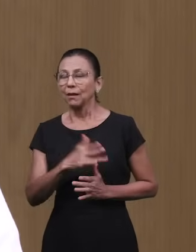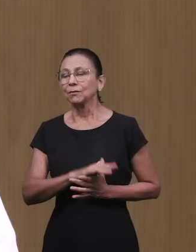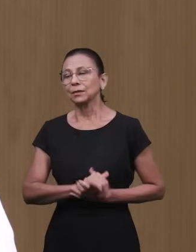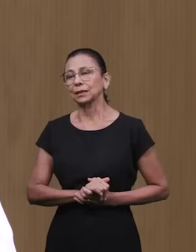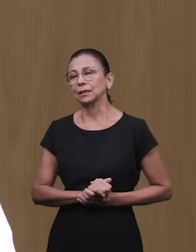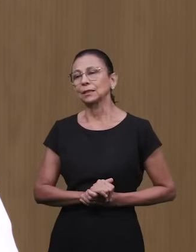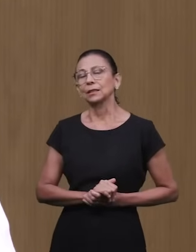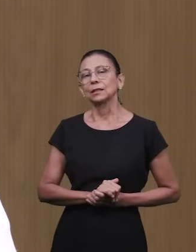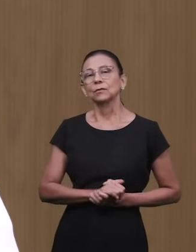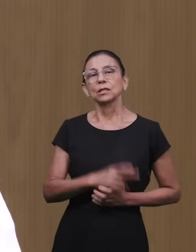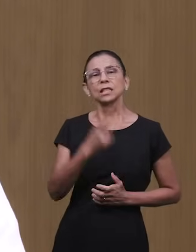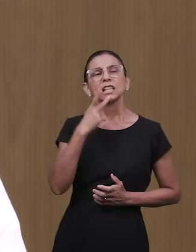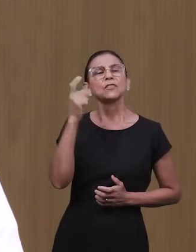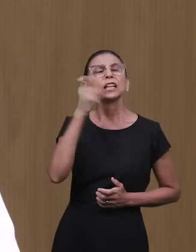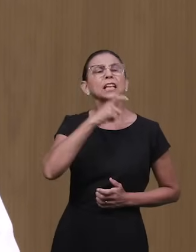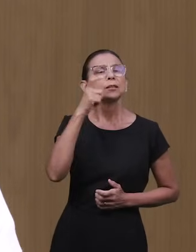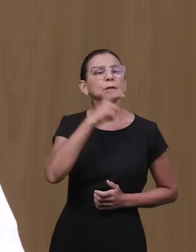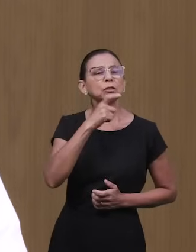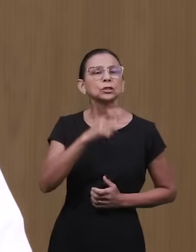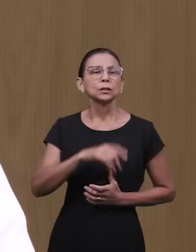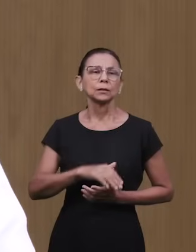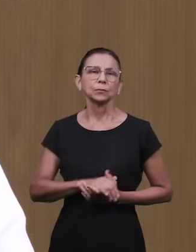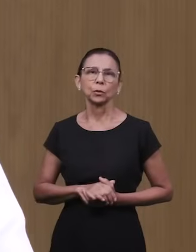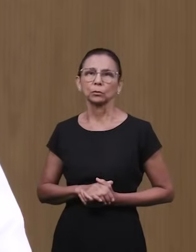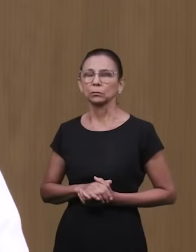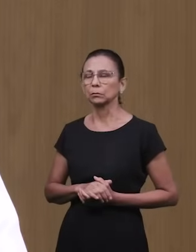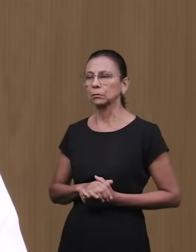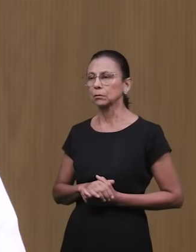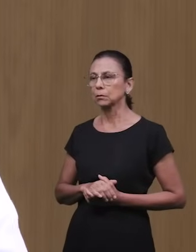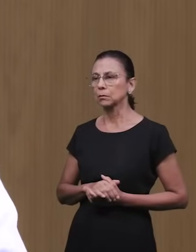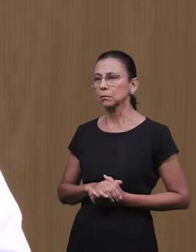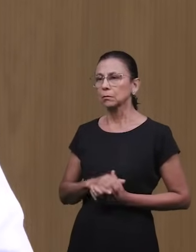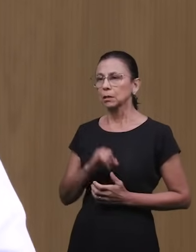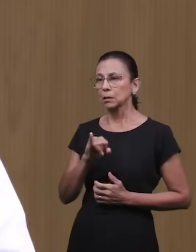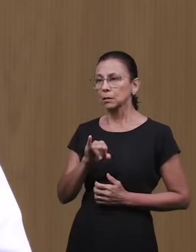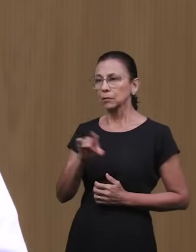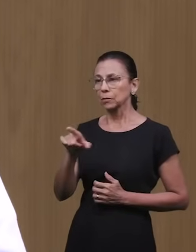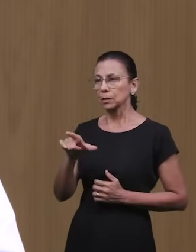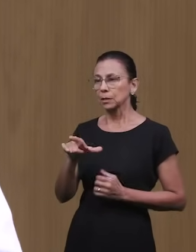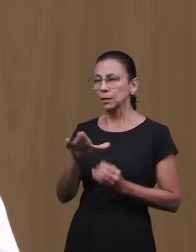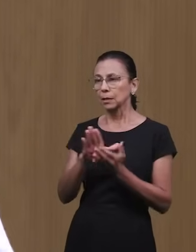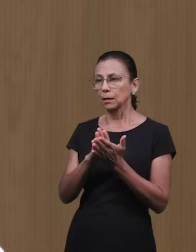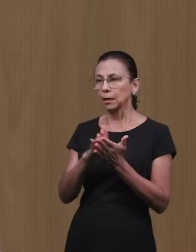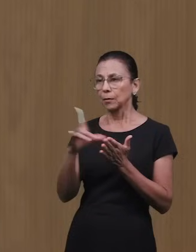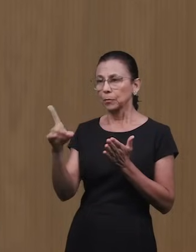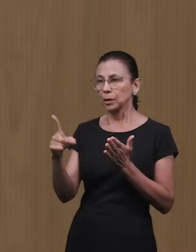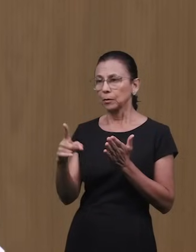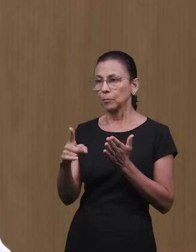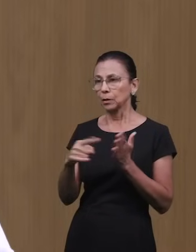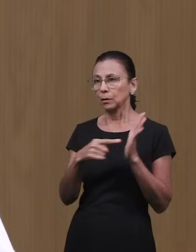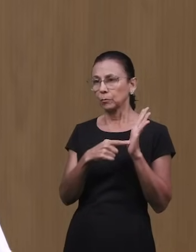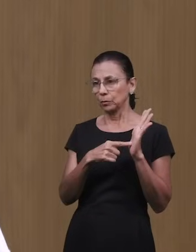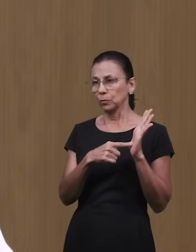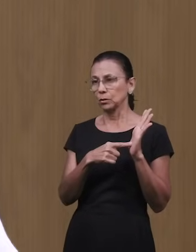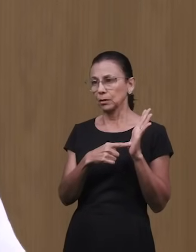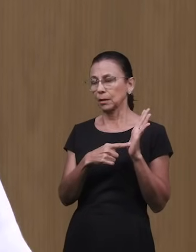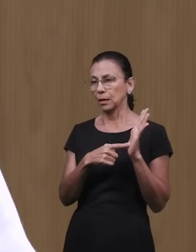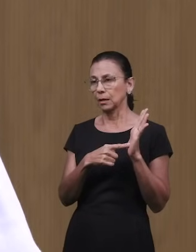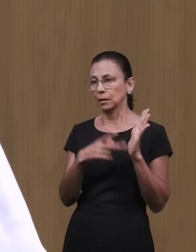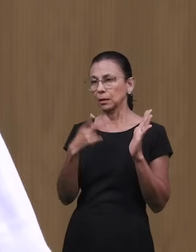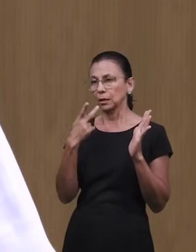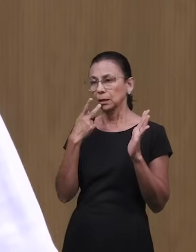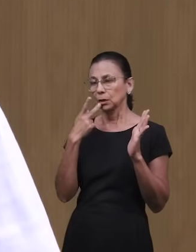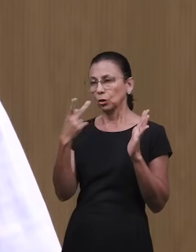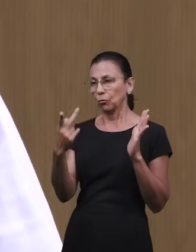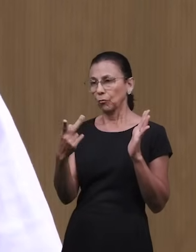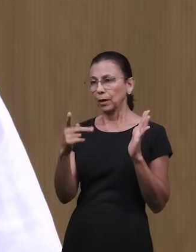me apontarem na palavra onde está o erro, eu nego. E, de fato, aquela assembleia